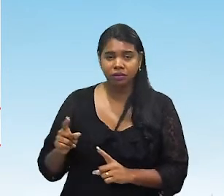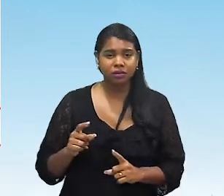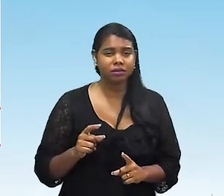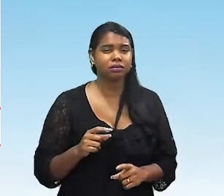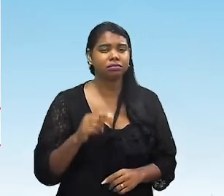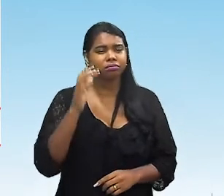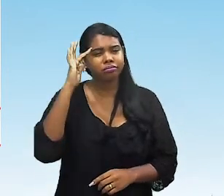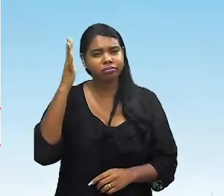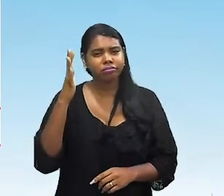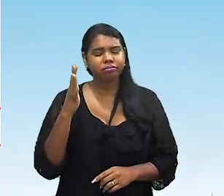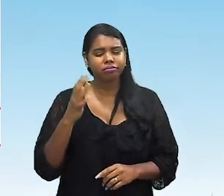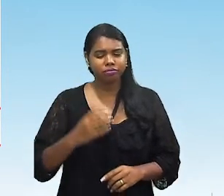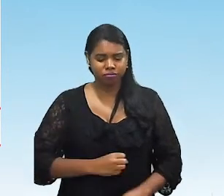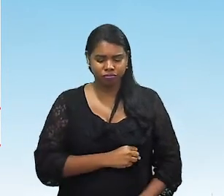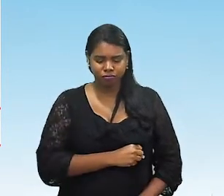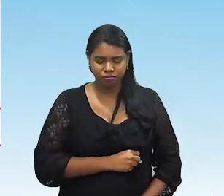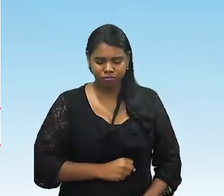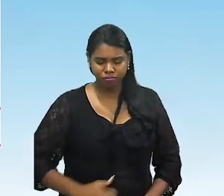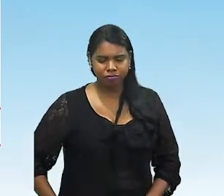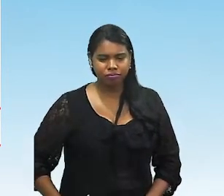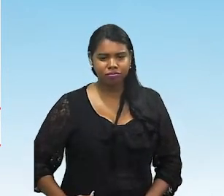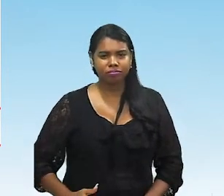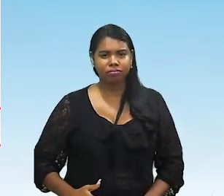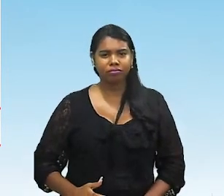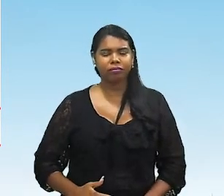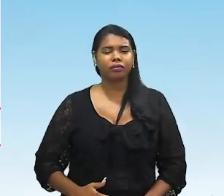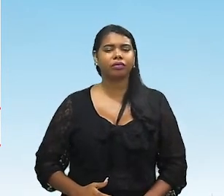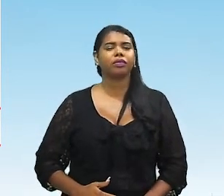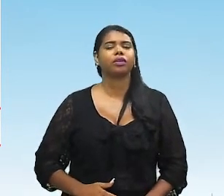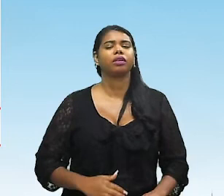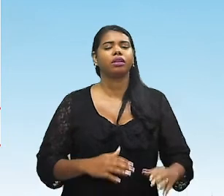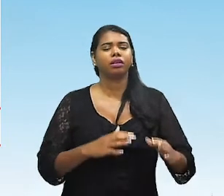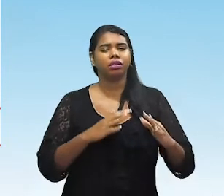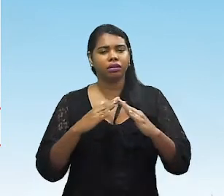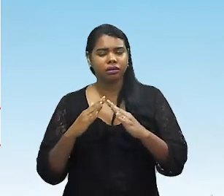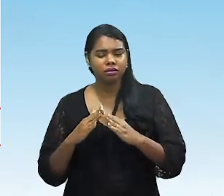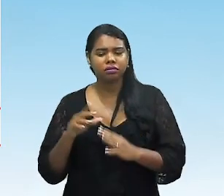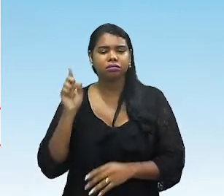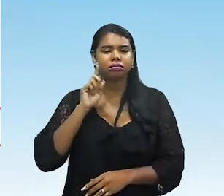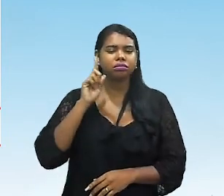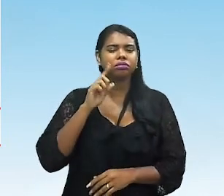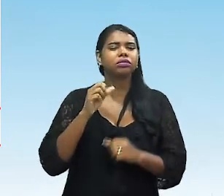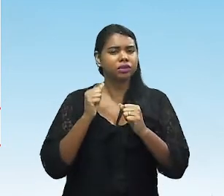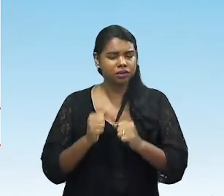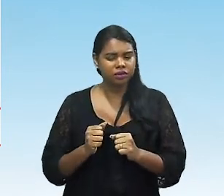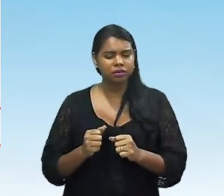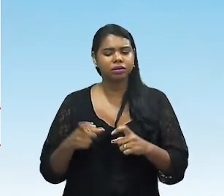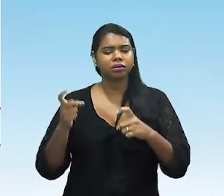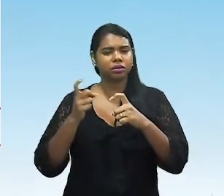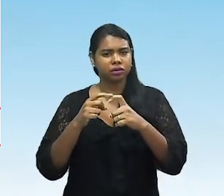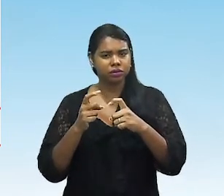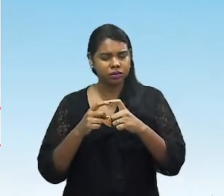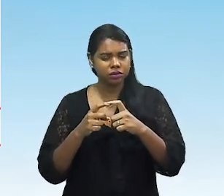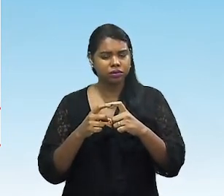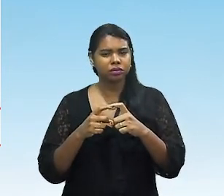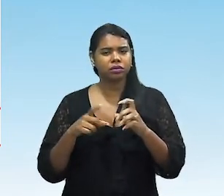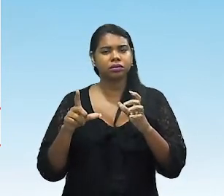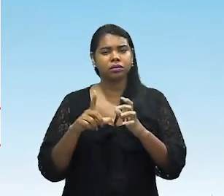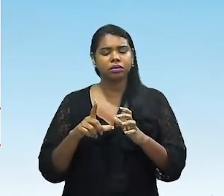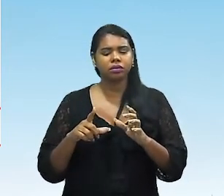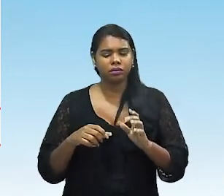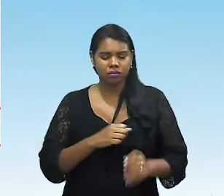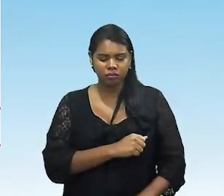mora no estado, lá nos Estados Unidos, que ela pode ir à clínica e fazer o procedimento, mas aí ela acaba mudando de